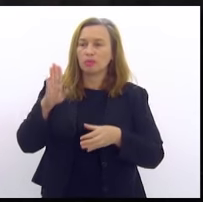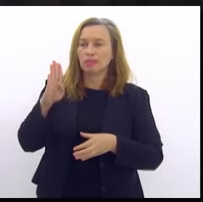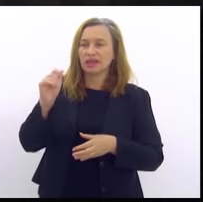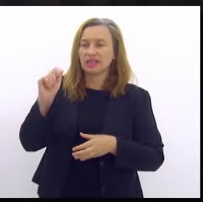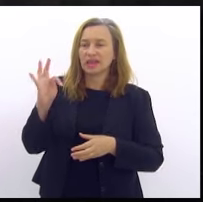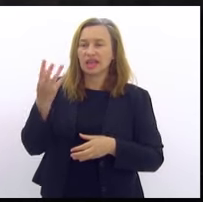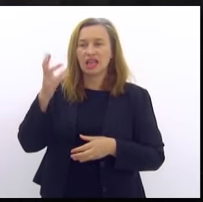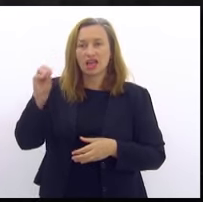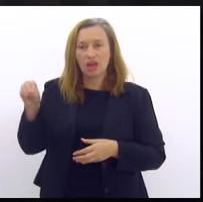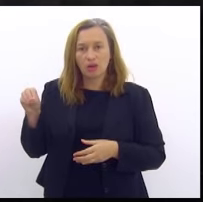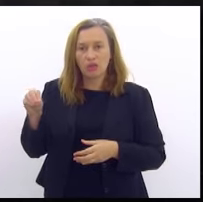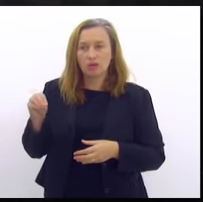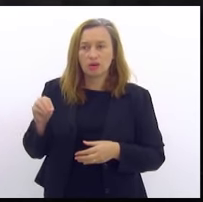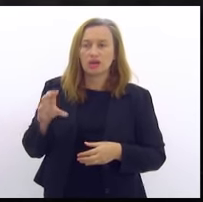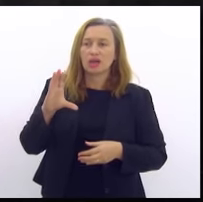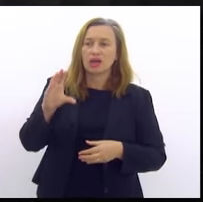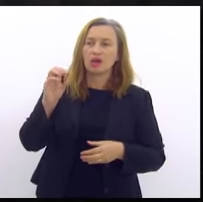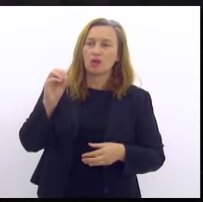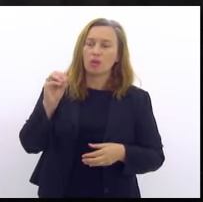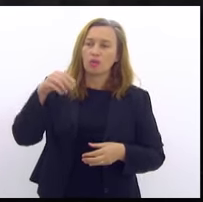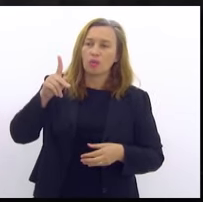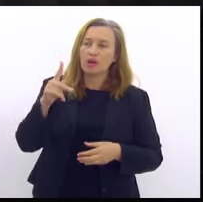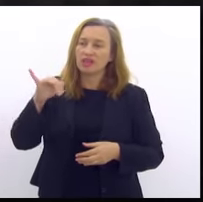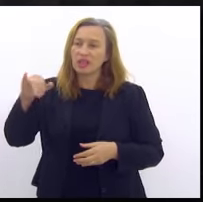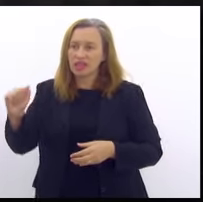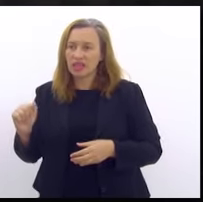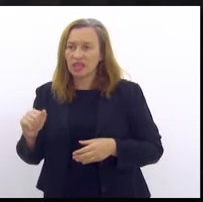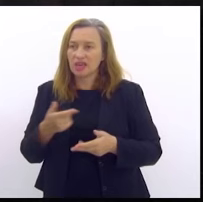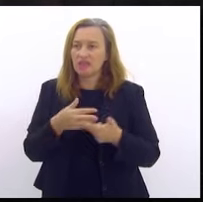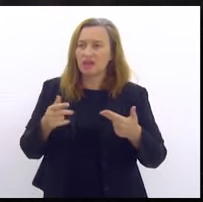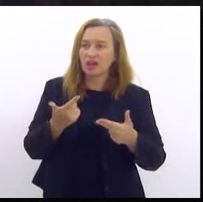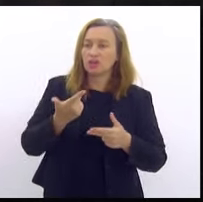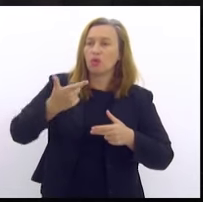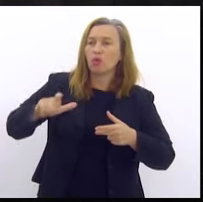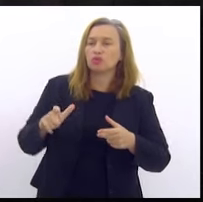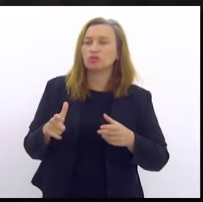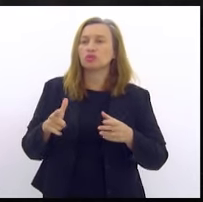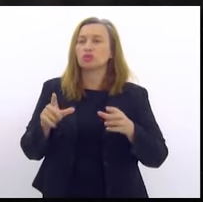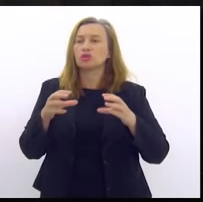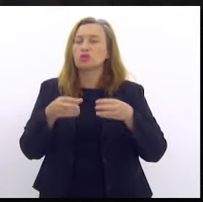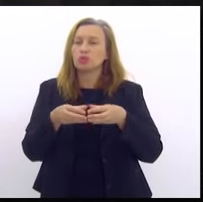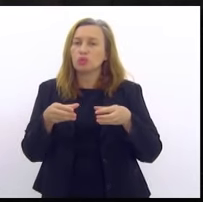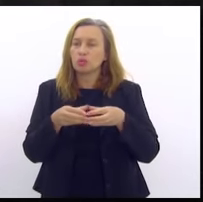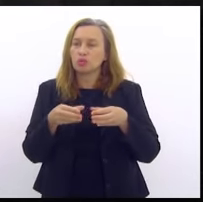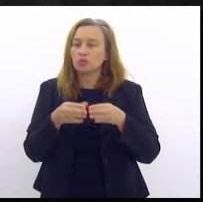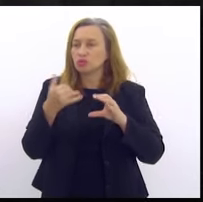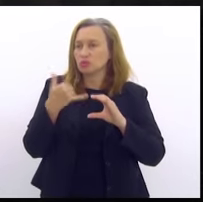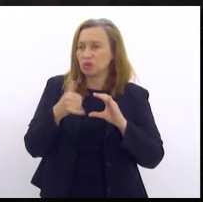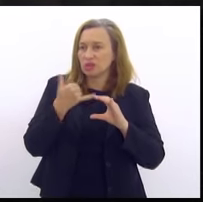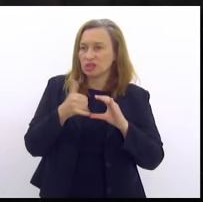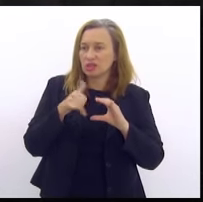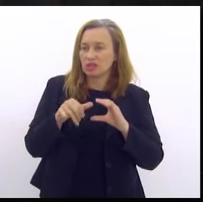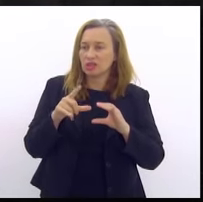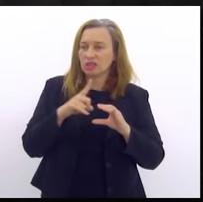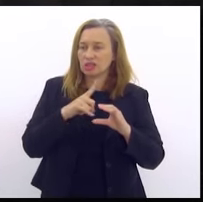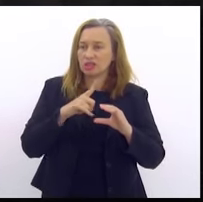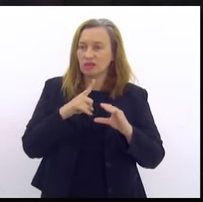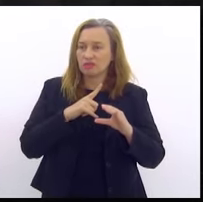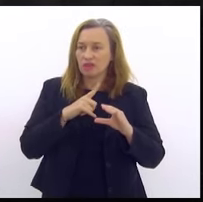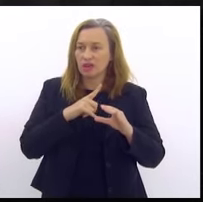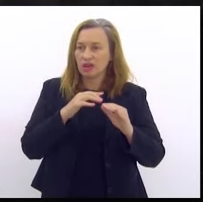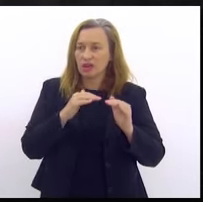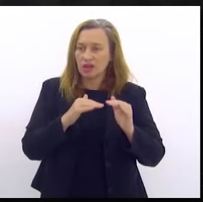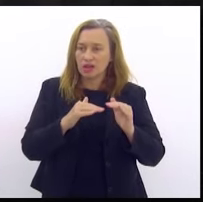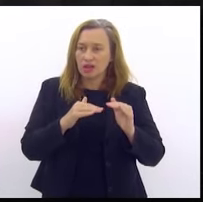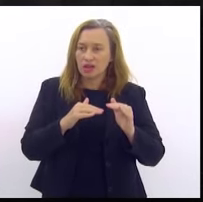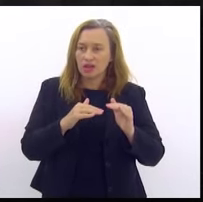da companhia, da ala e do setor e qualquer outra coisa que estiver subordinado